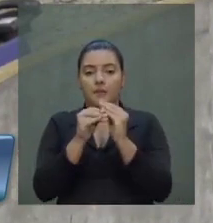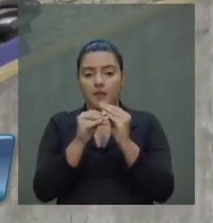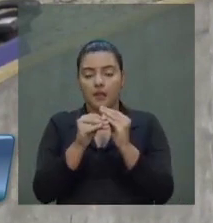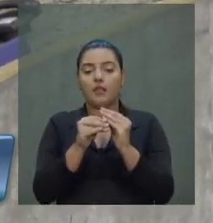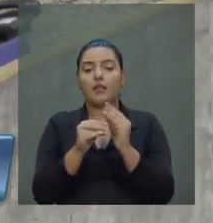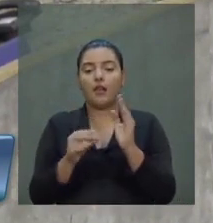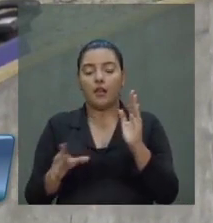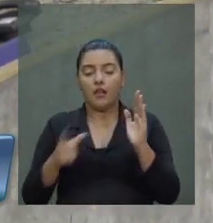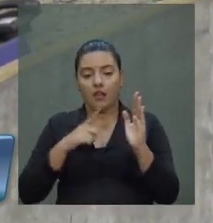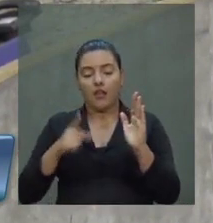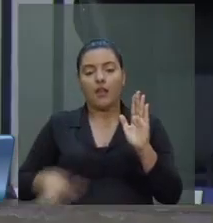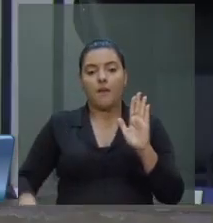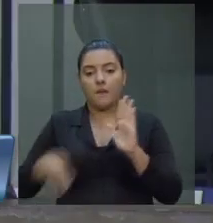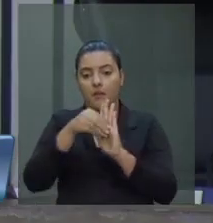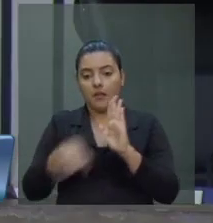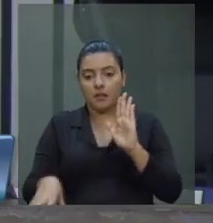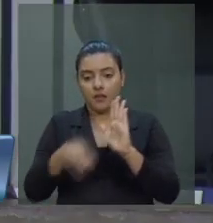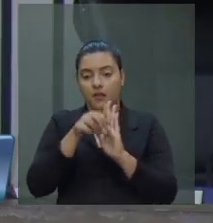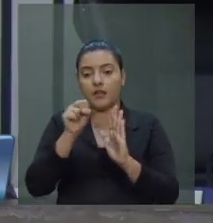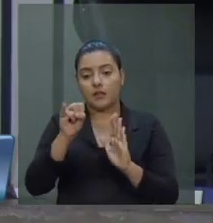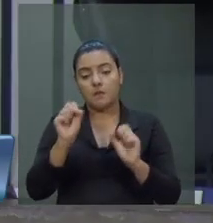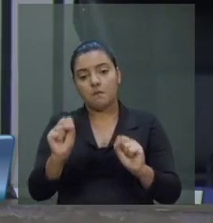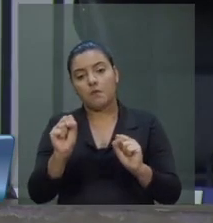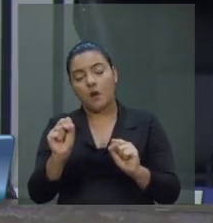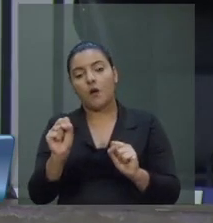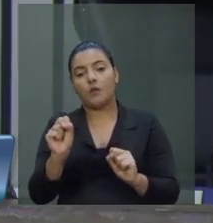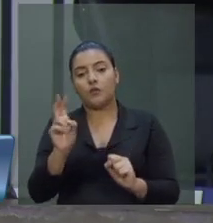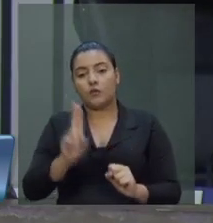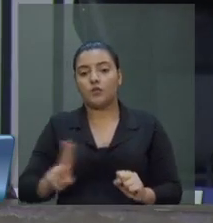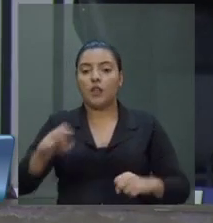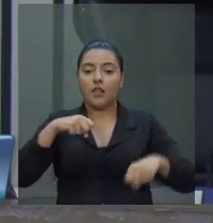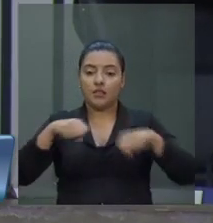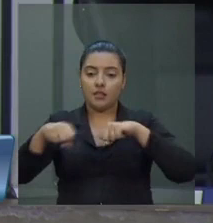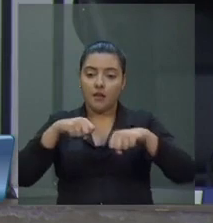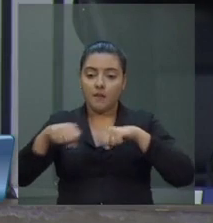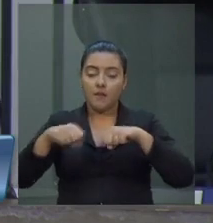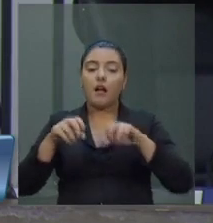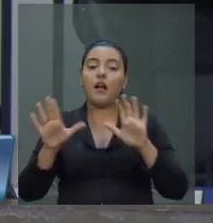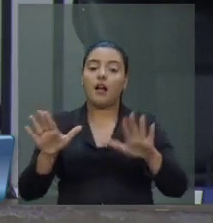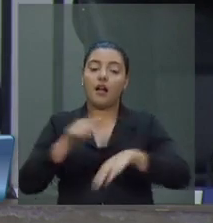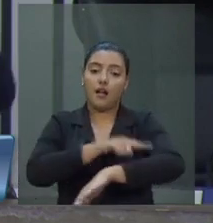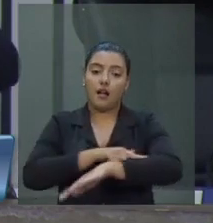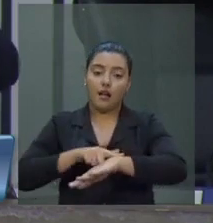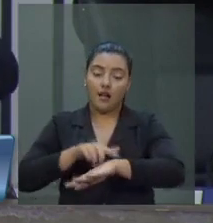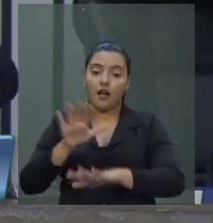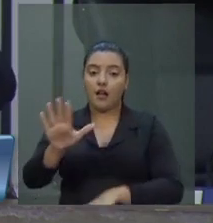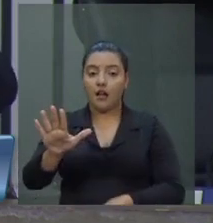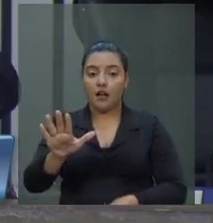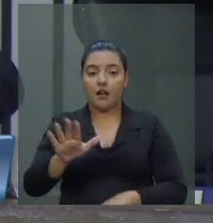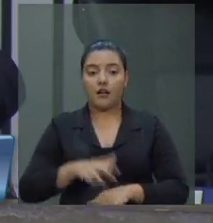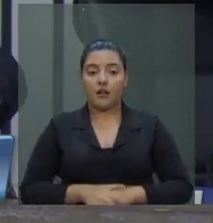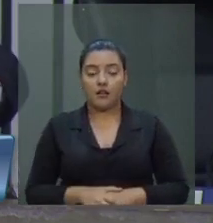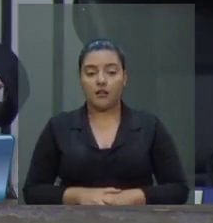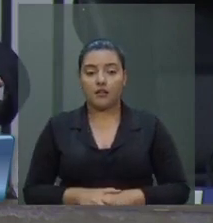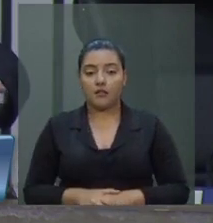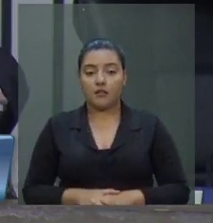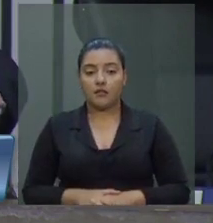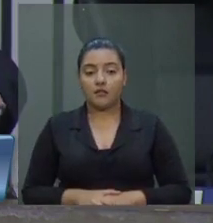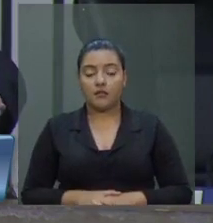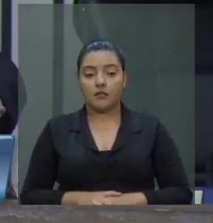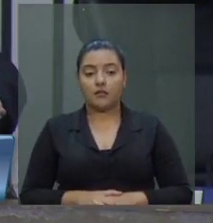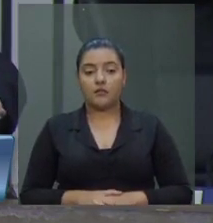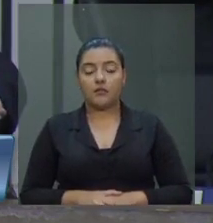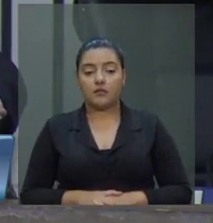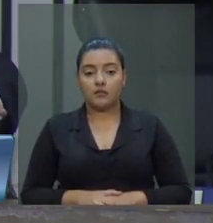Excelência destacou. Pois é. Então, se eu pudesse, por gentileza, fazer Nós um debate do nós destaque... vamos discutir, excetuando as emendas que